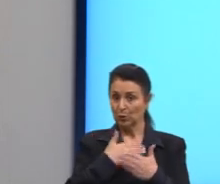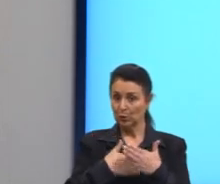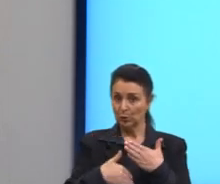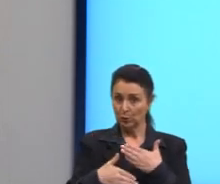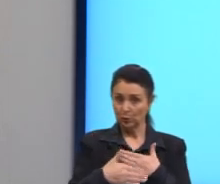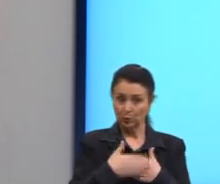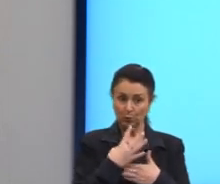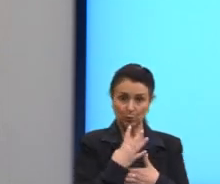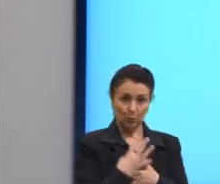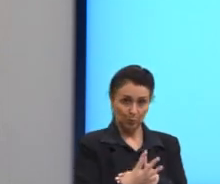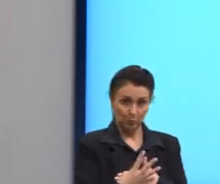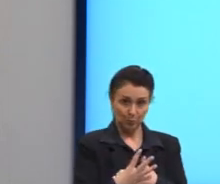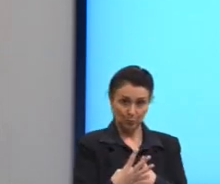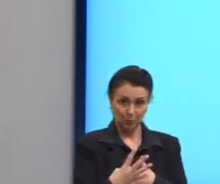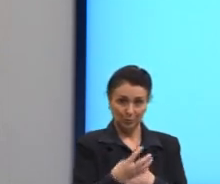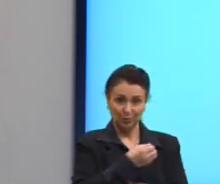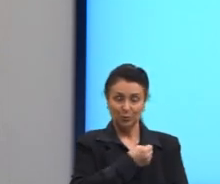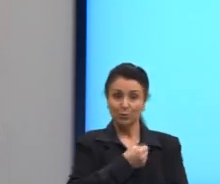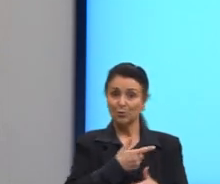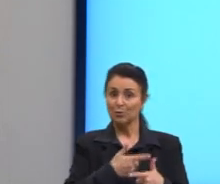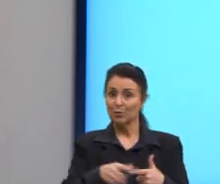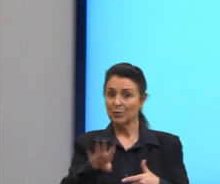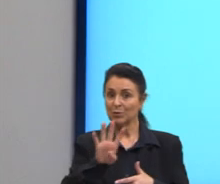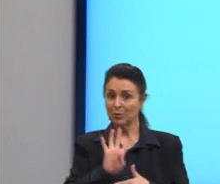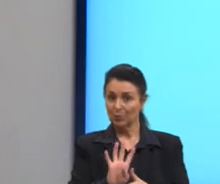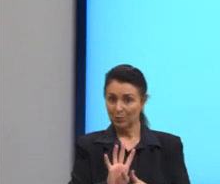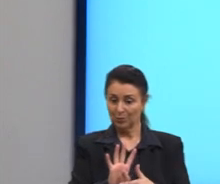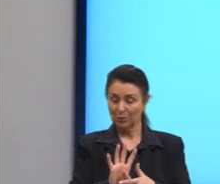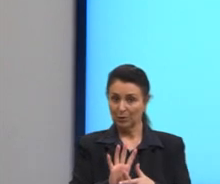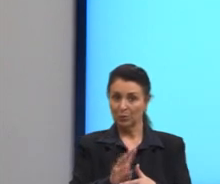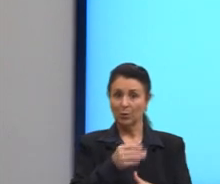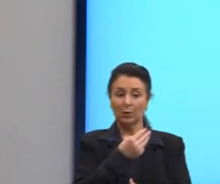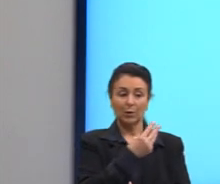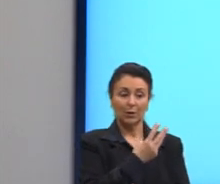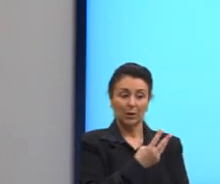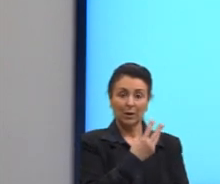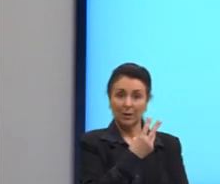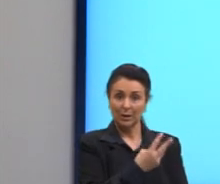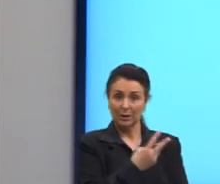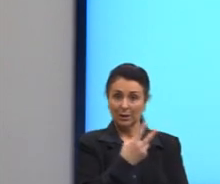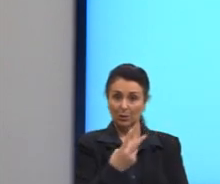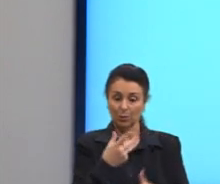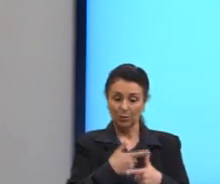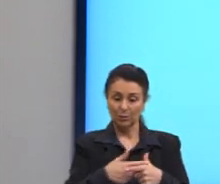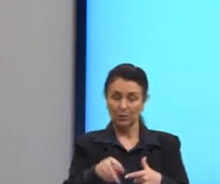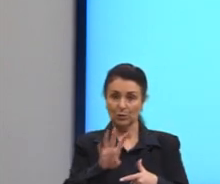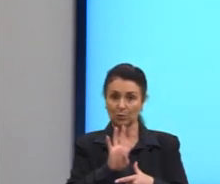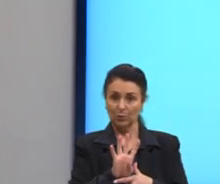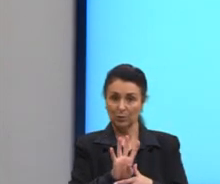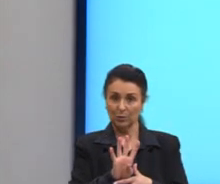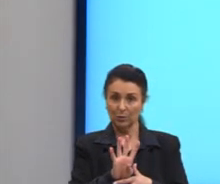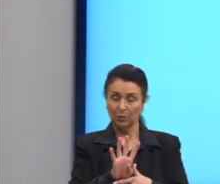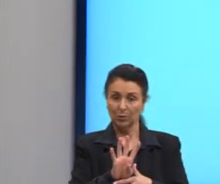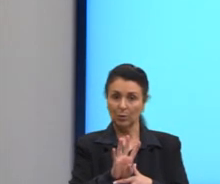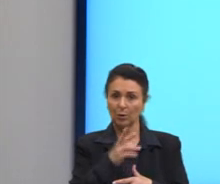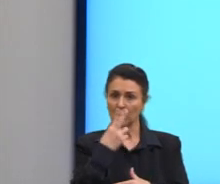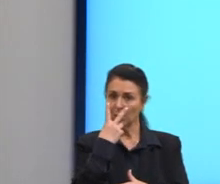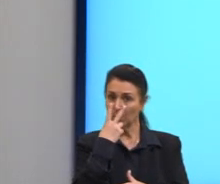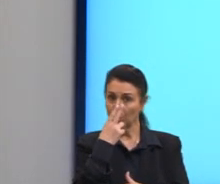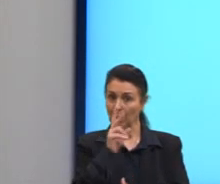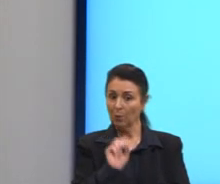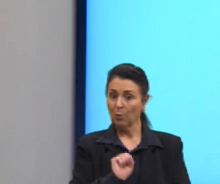todos esses quatro termos por quatro nós temos 32 / 4 = = 8